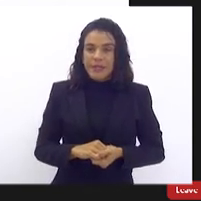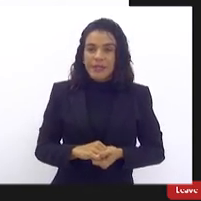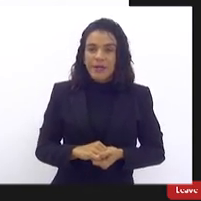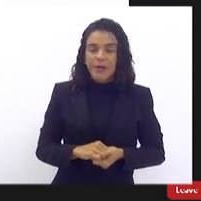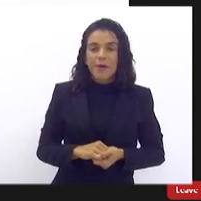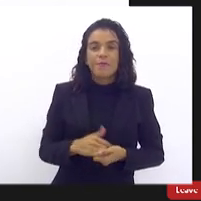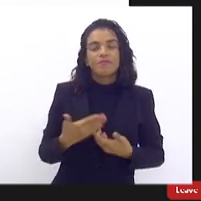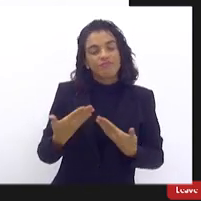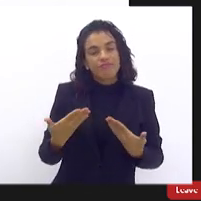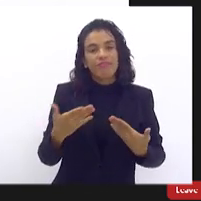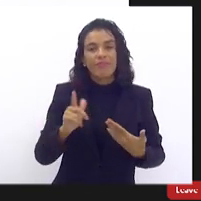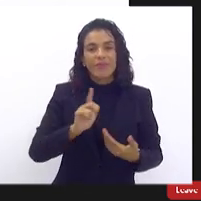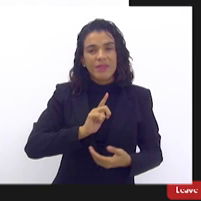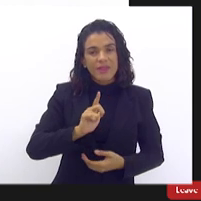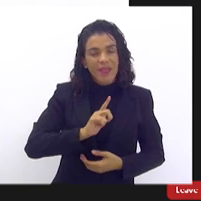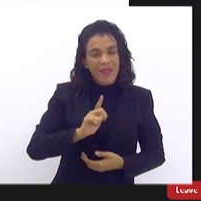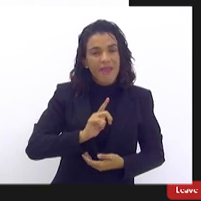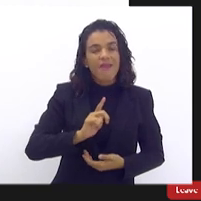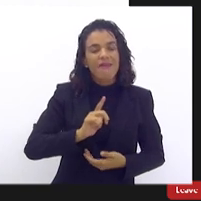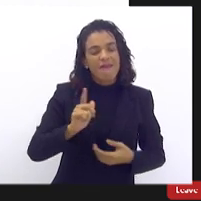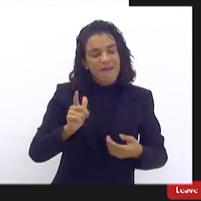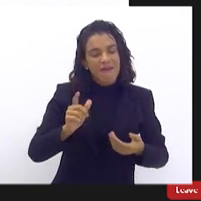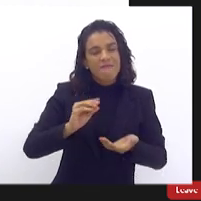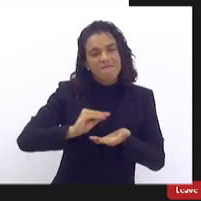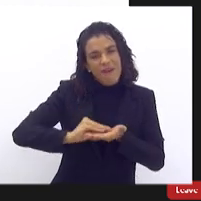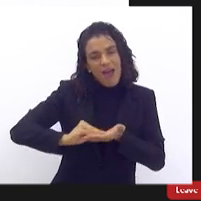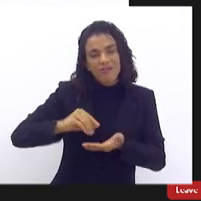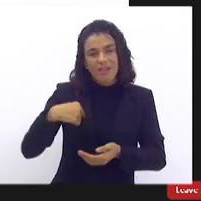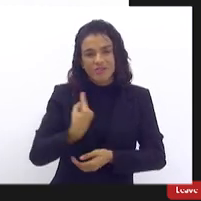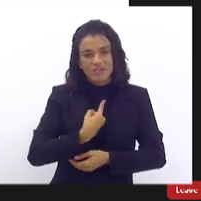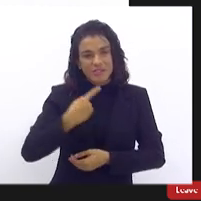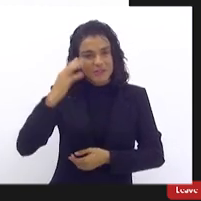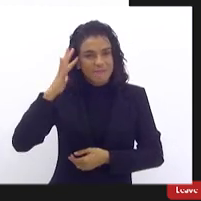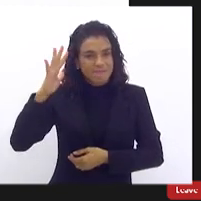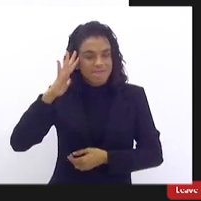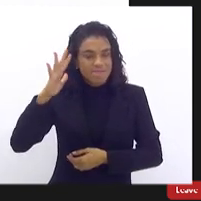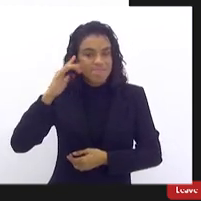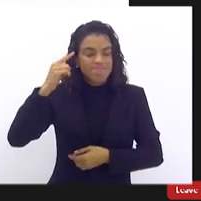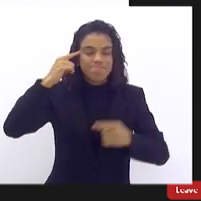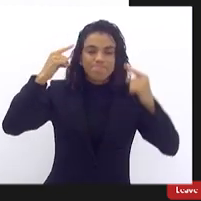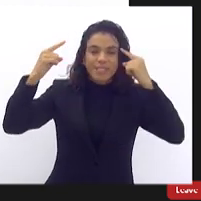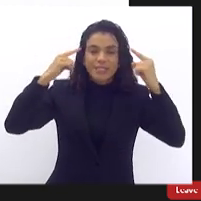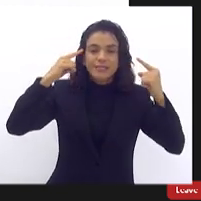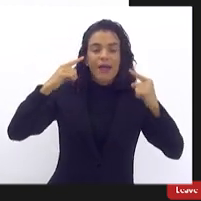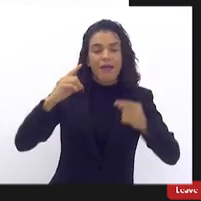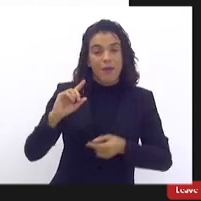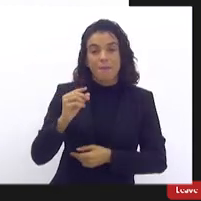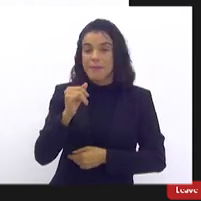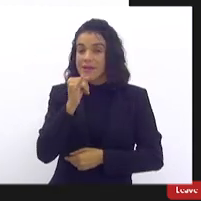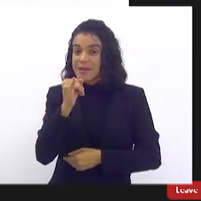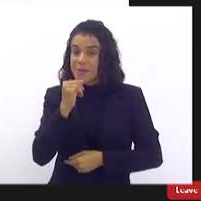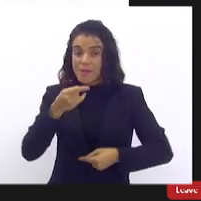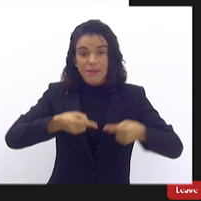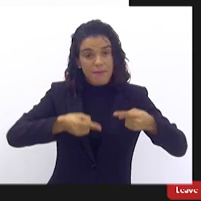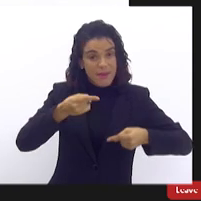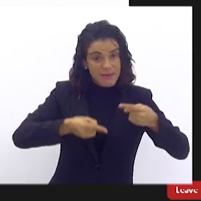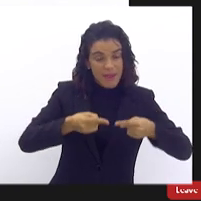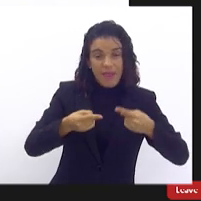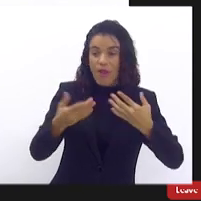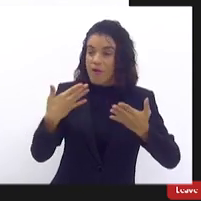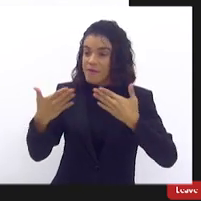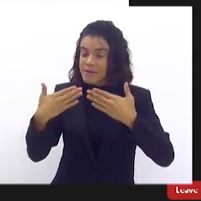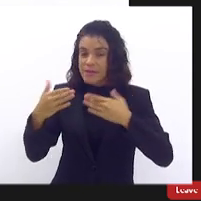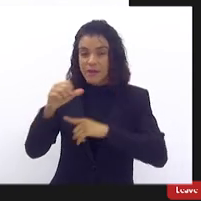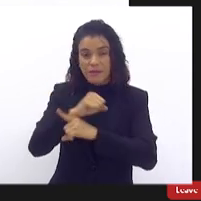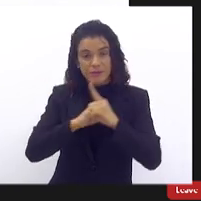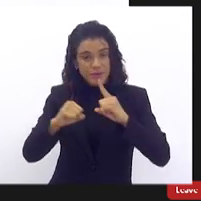coisas desse gênero, né? Eu acho que tem muitas coisas para a gente pensar fora da caixa, mas uma delas é debater e trazer esse assunto para a sociedade,